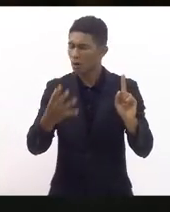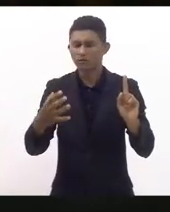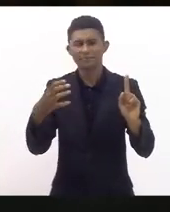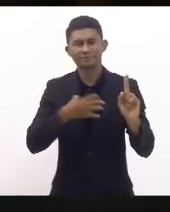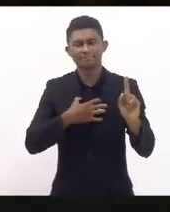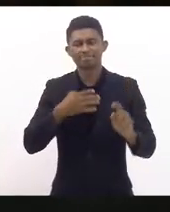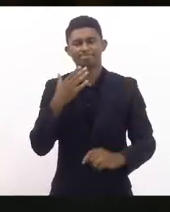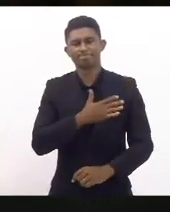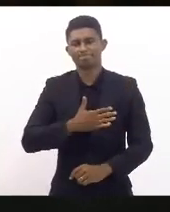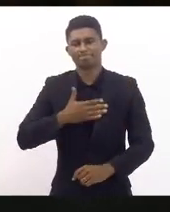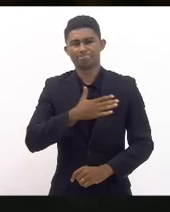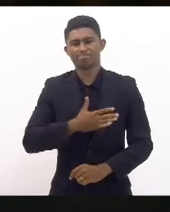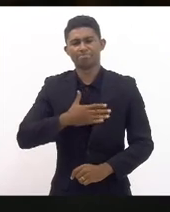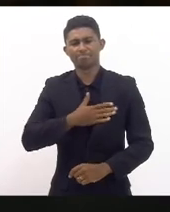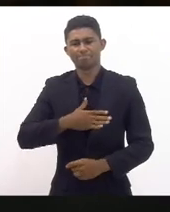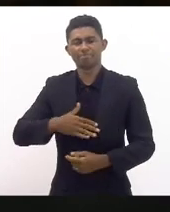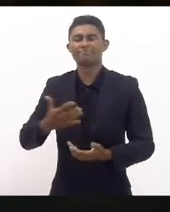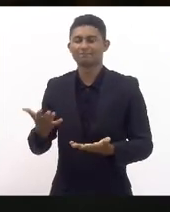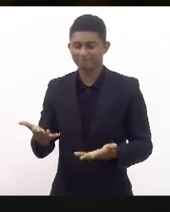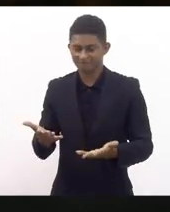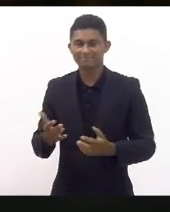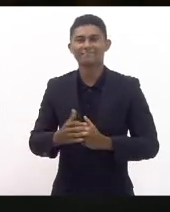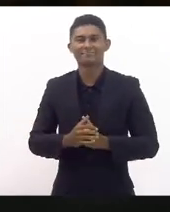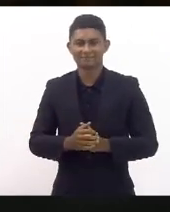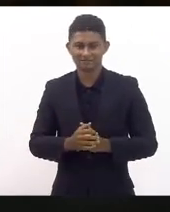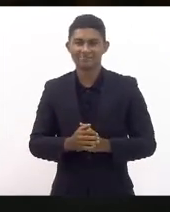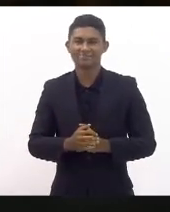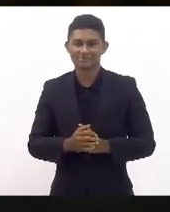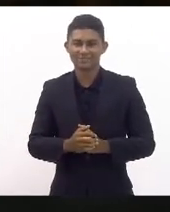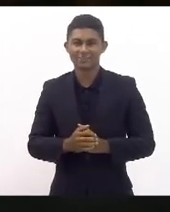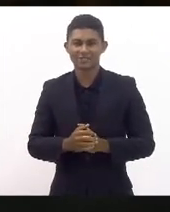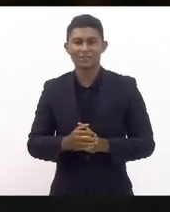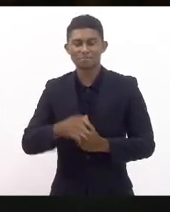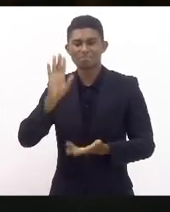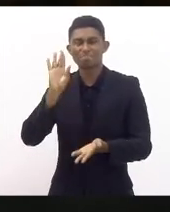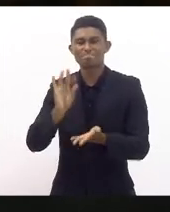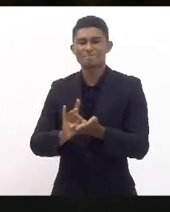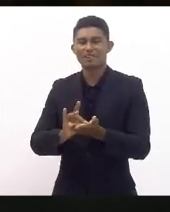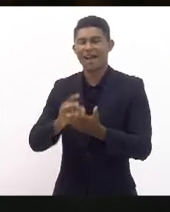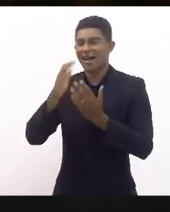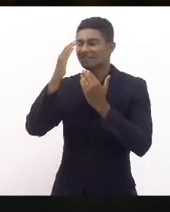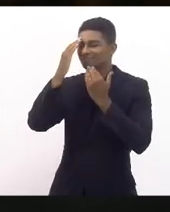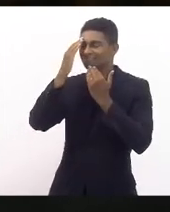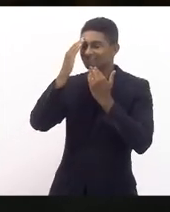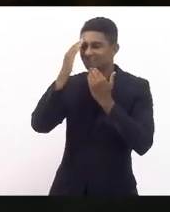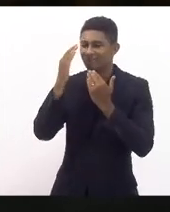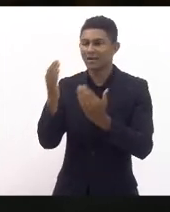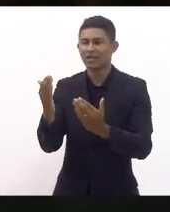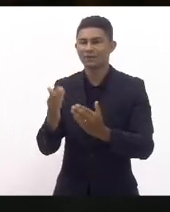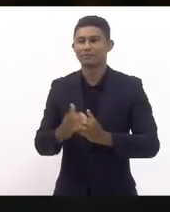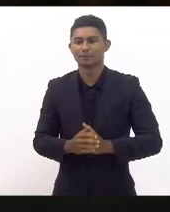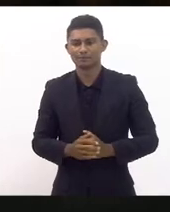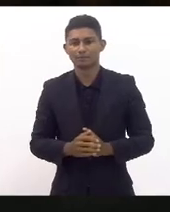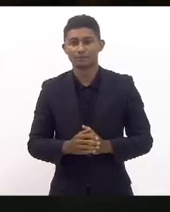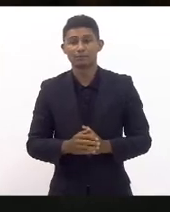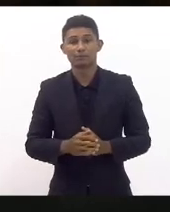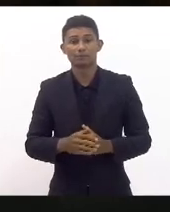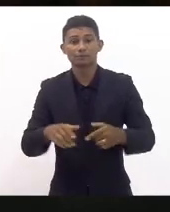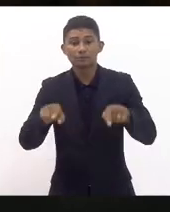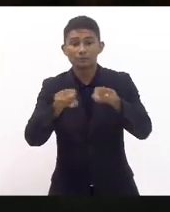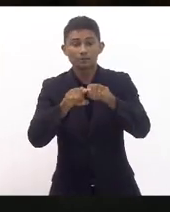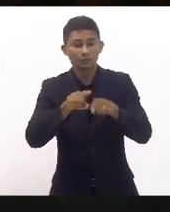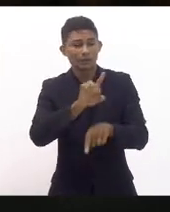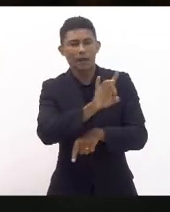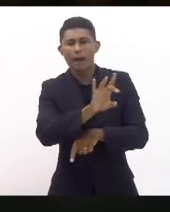né, ter o reconhecimento. Então, meu profundo agradecimento. Eu vou cumprimentar cada um,